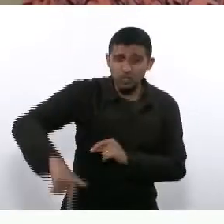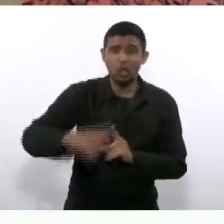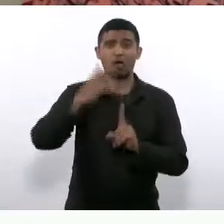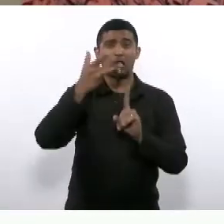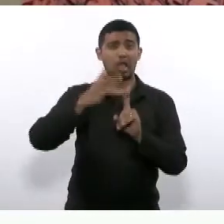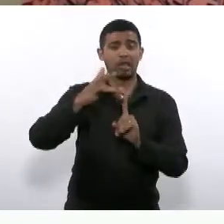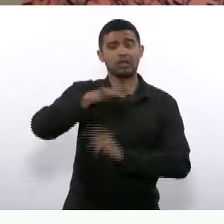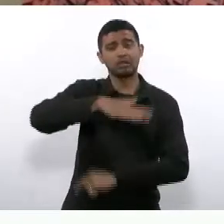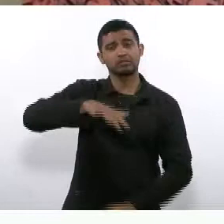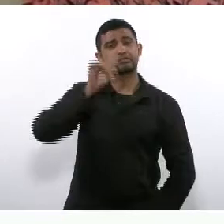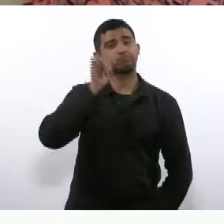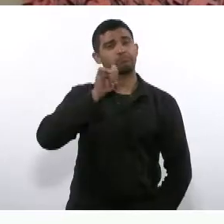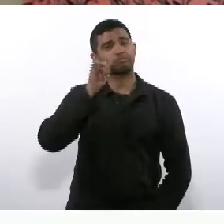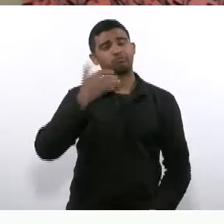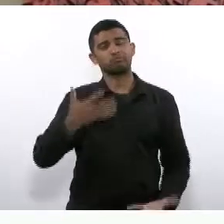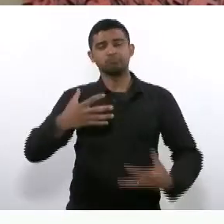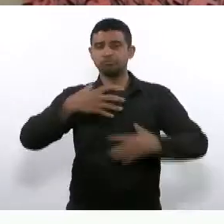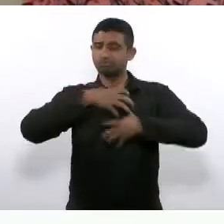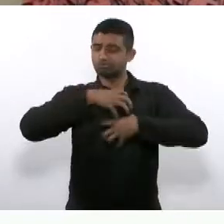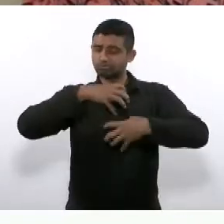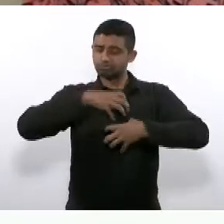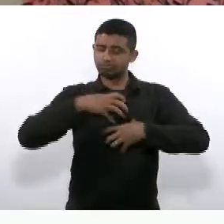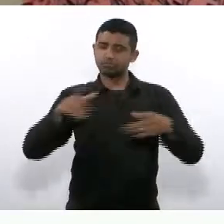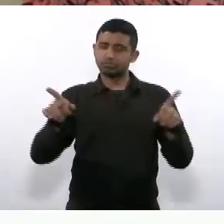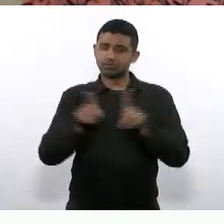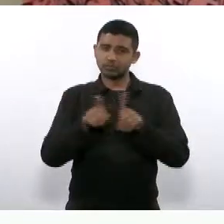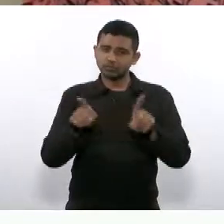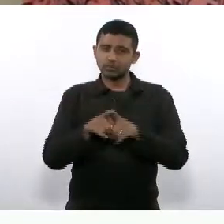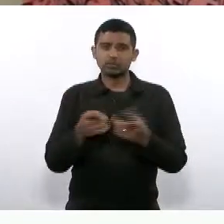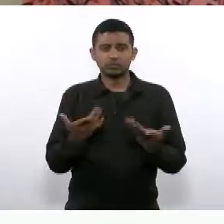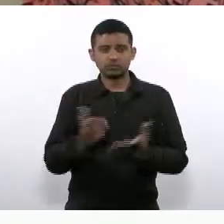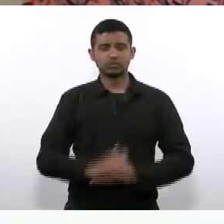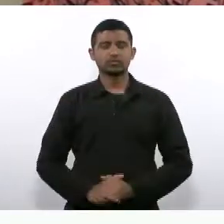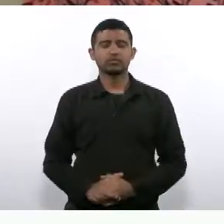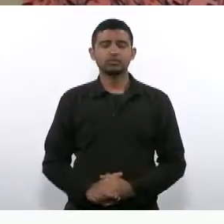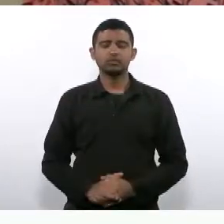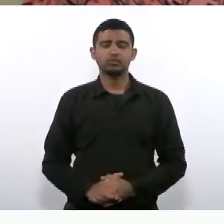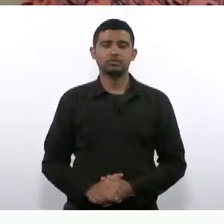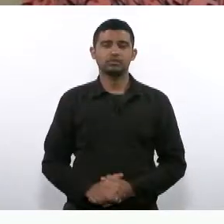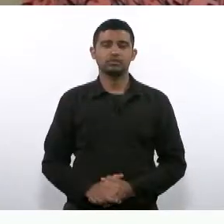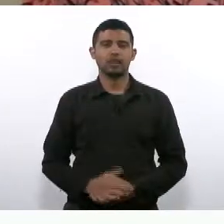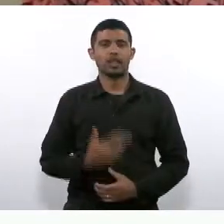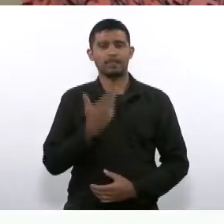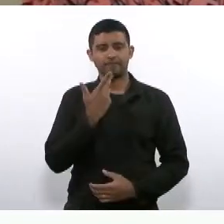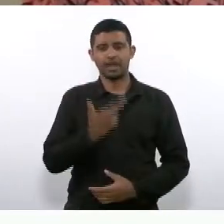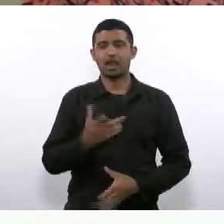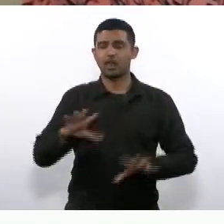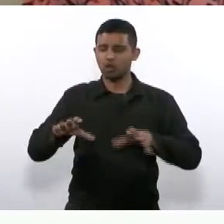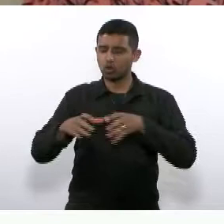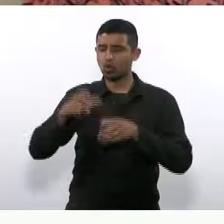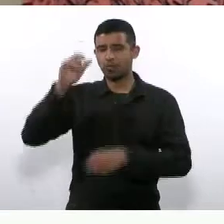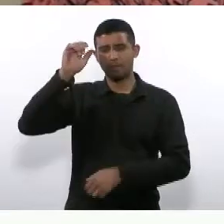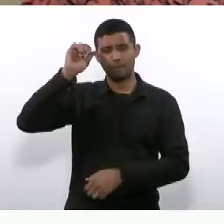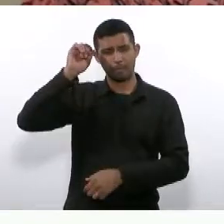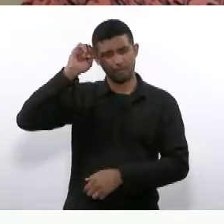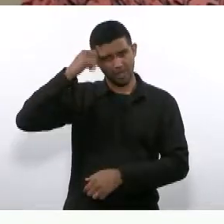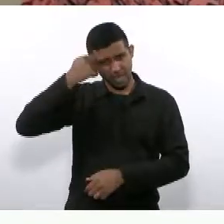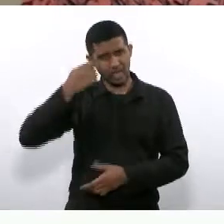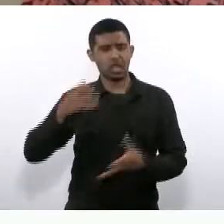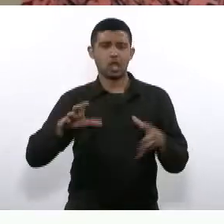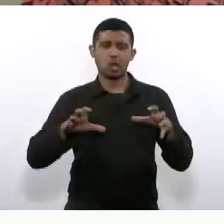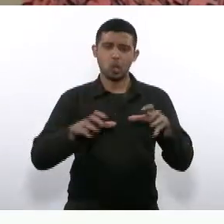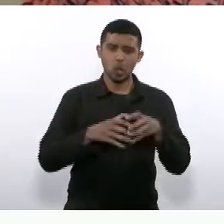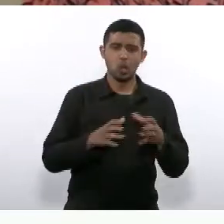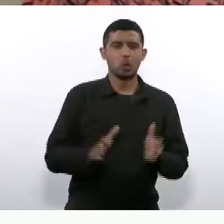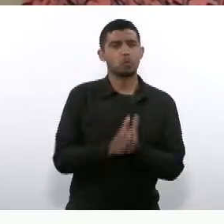dessas mulheres. A sensibilidade também para as especificidades relacionadas às mulheres negras, mulheres pobres, de